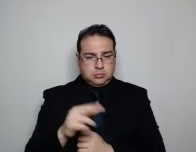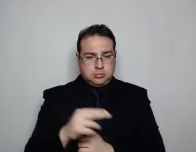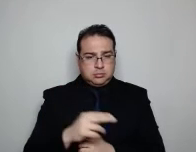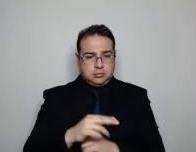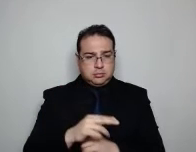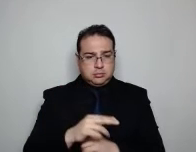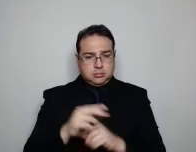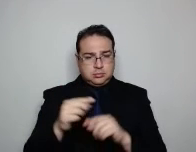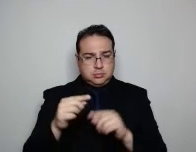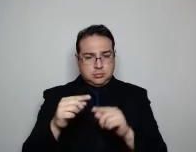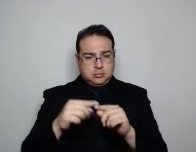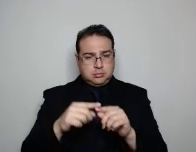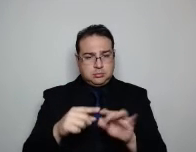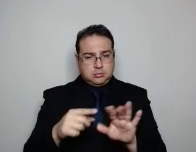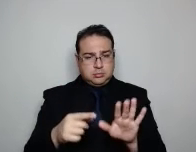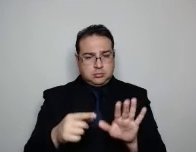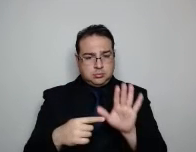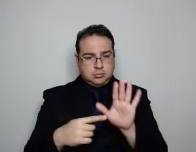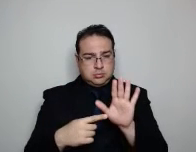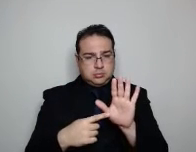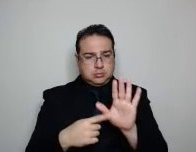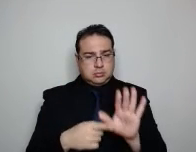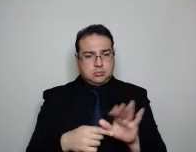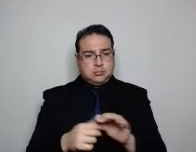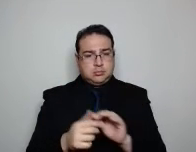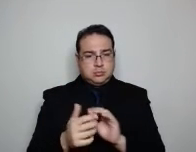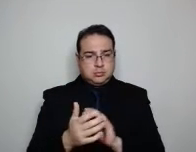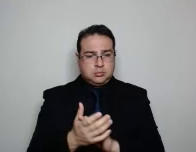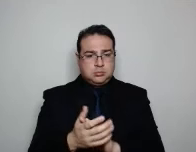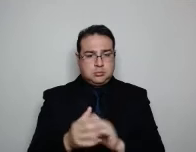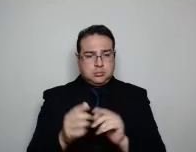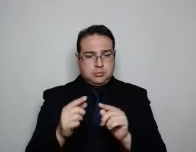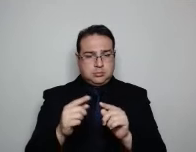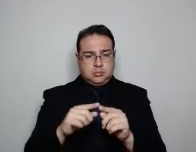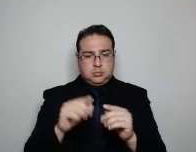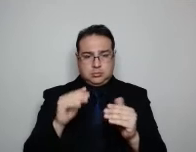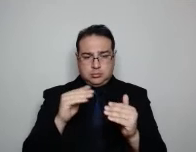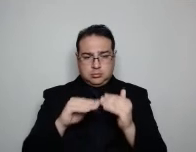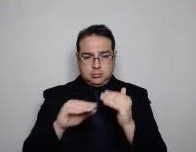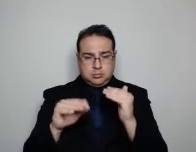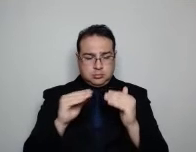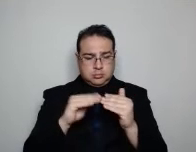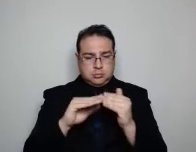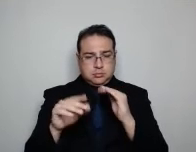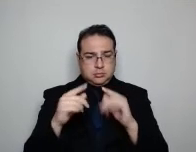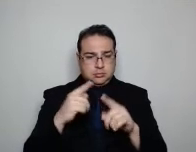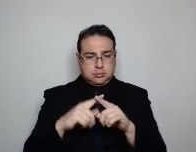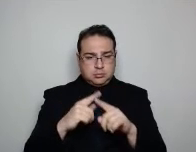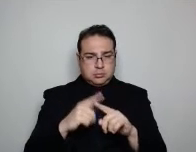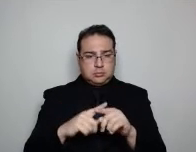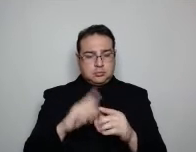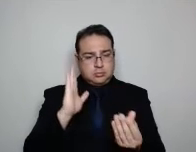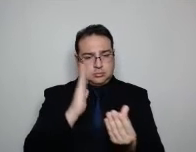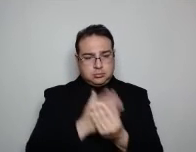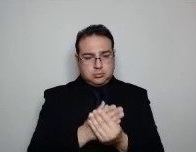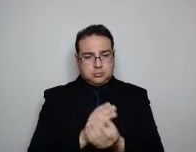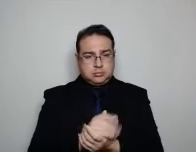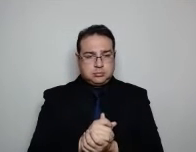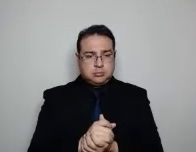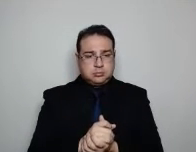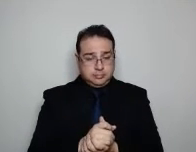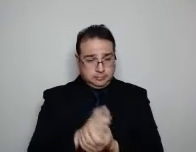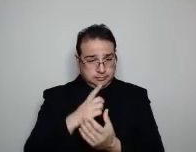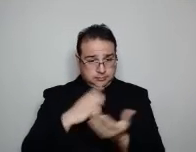está agora em fase de apelação em menos de um ano do seu trâmite, do seu ajuizamento.